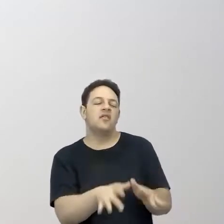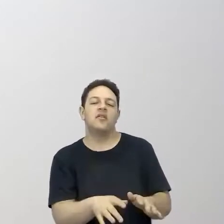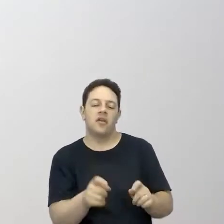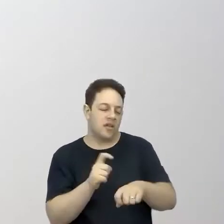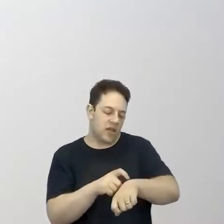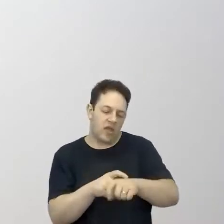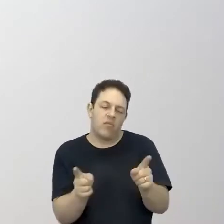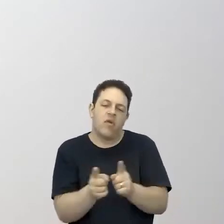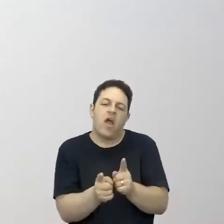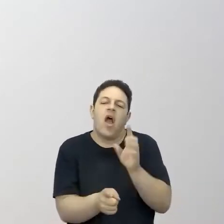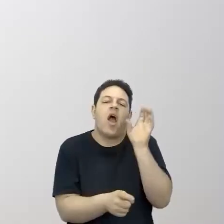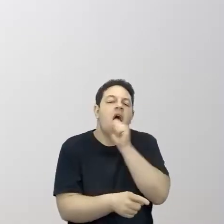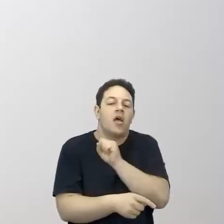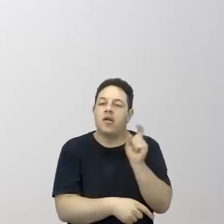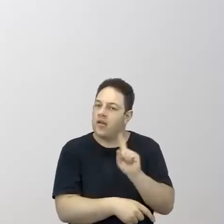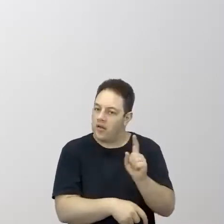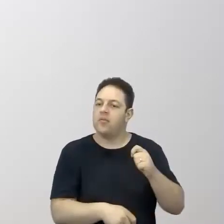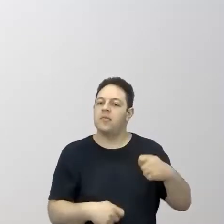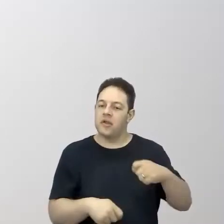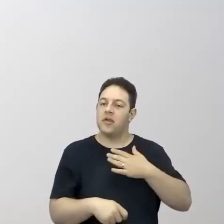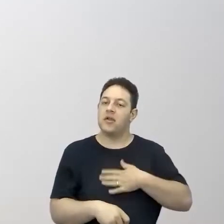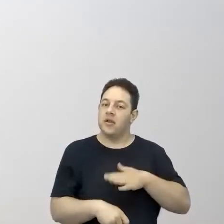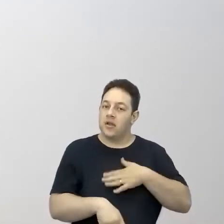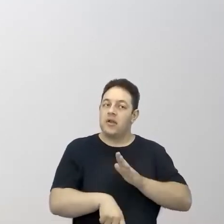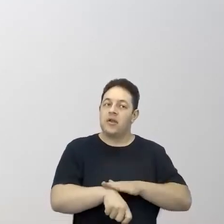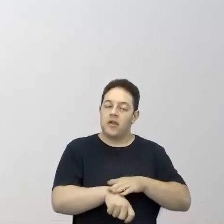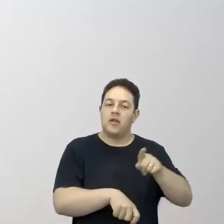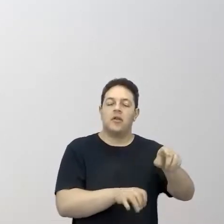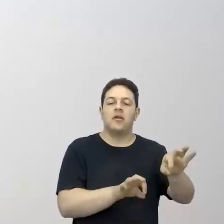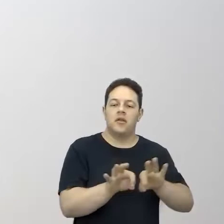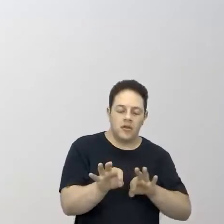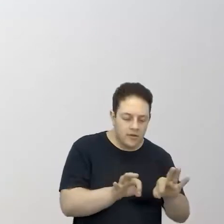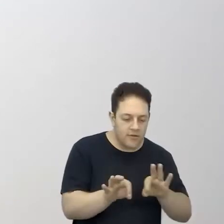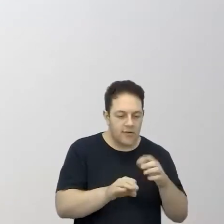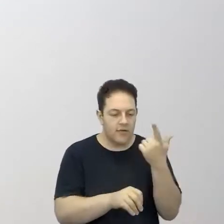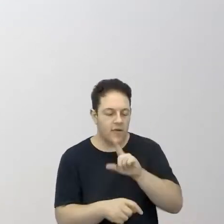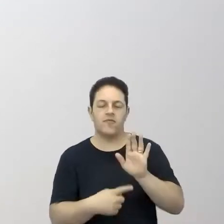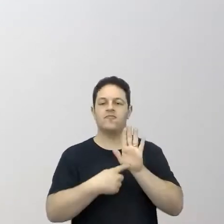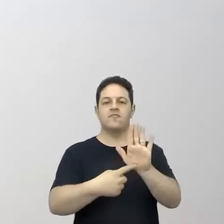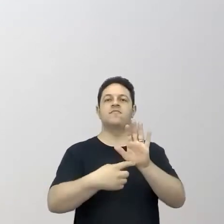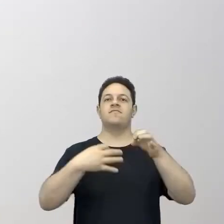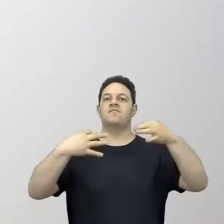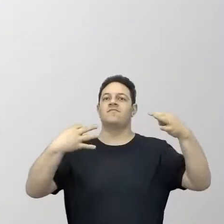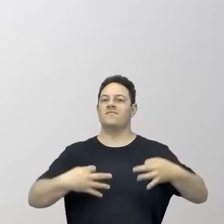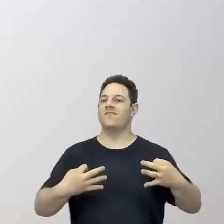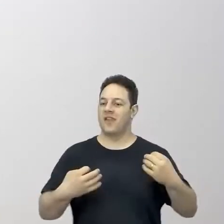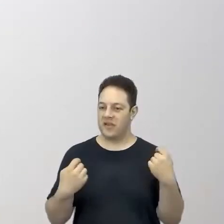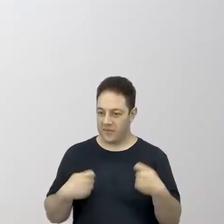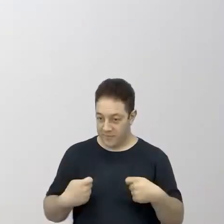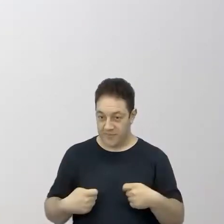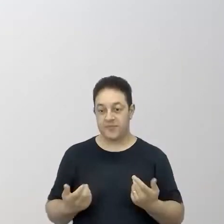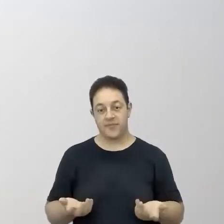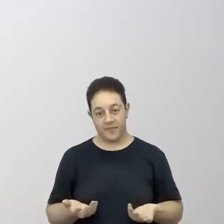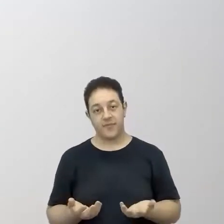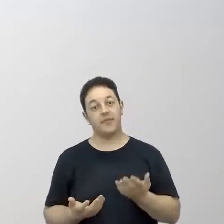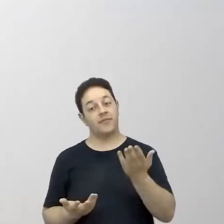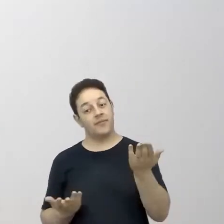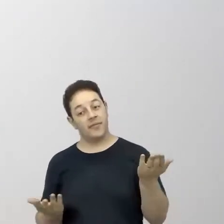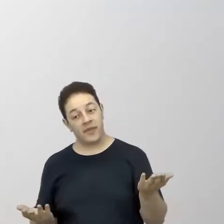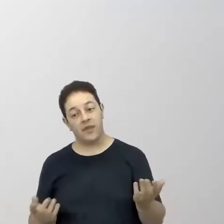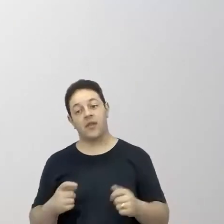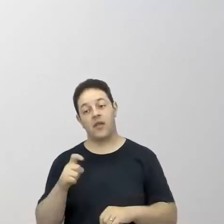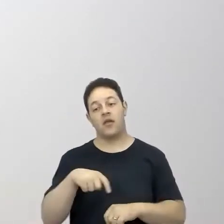muito curto. Ela precisa de um certo tempo para ela se realizar inteiramente. Então, tá aí uma questão